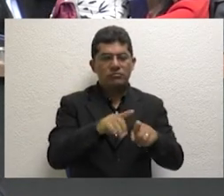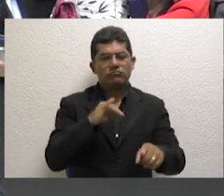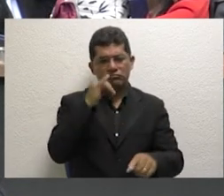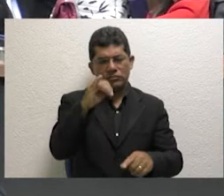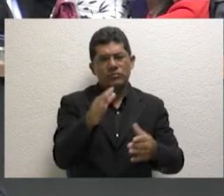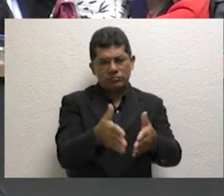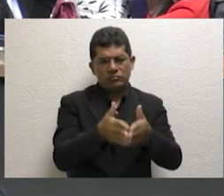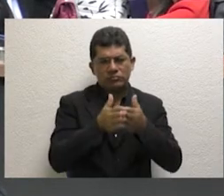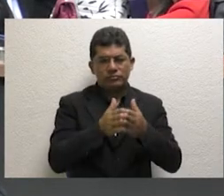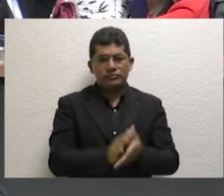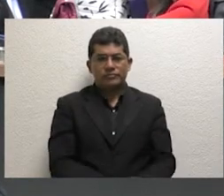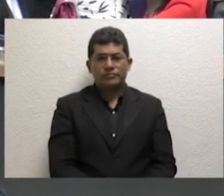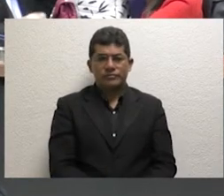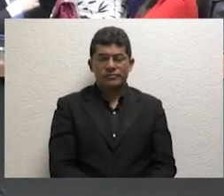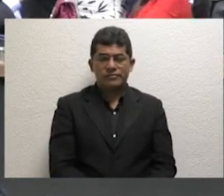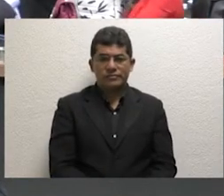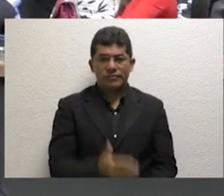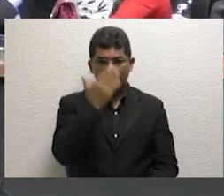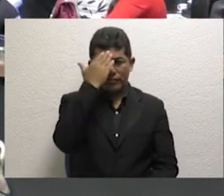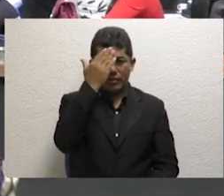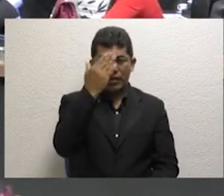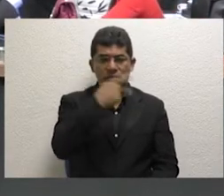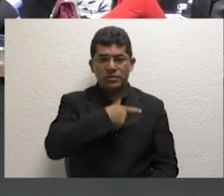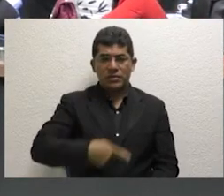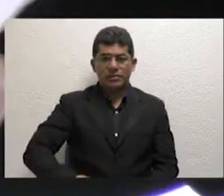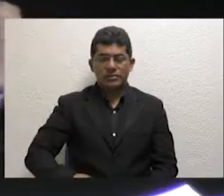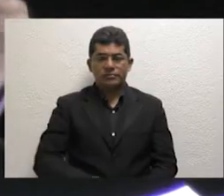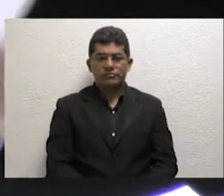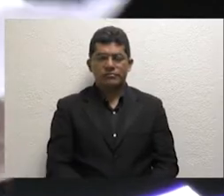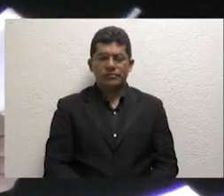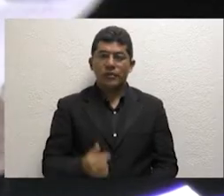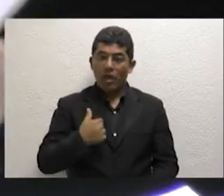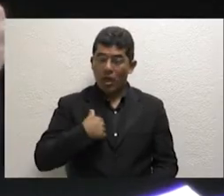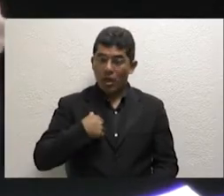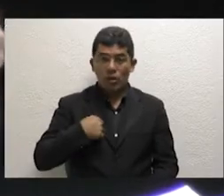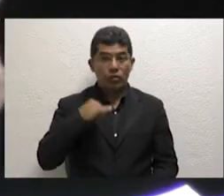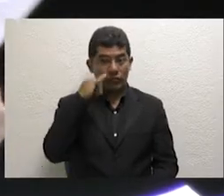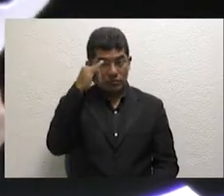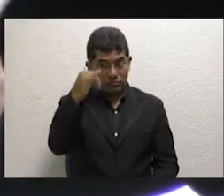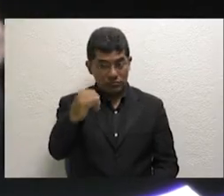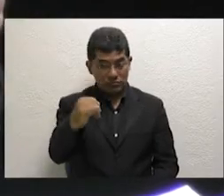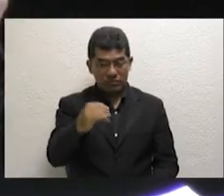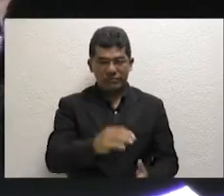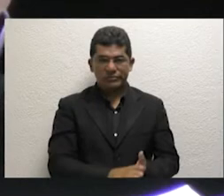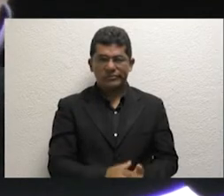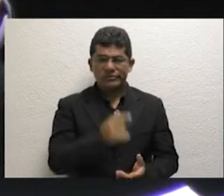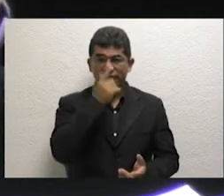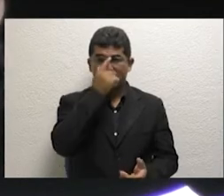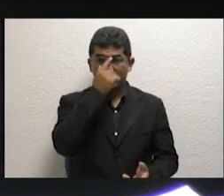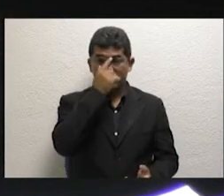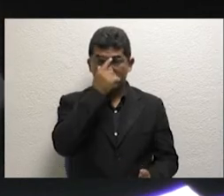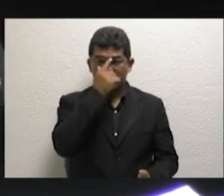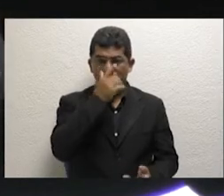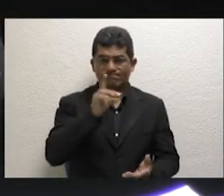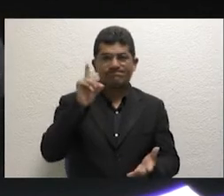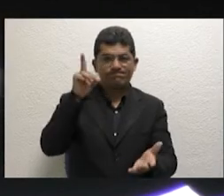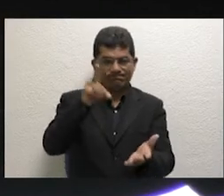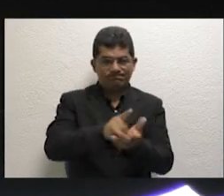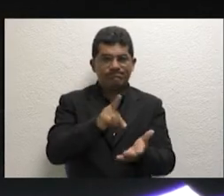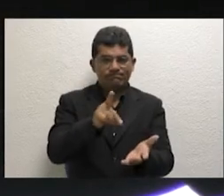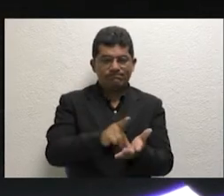obrigado presidente eu estou passando as informações de forma